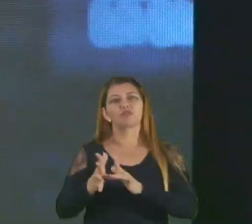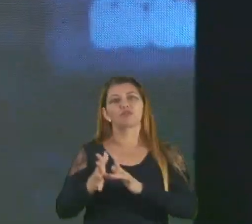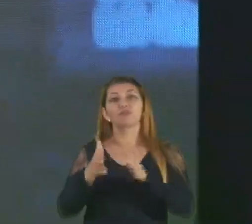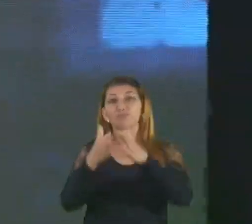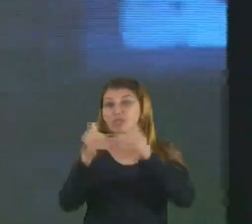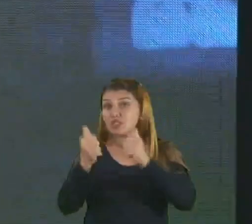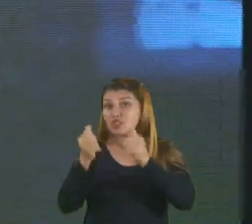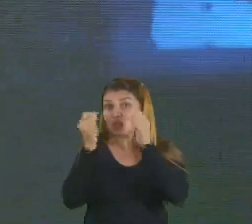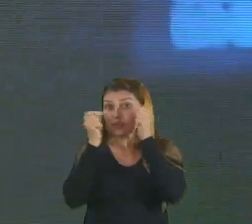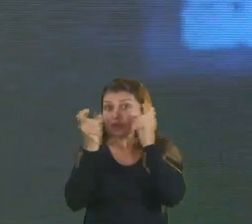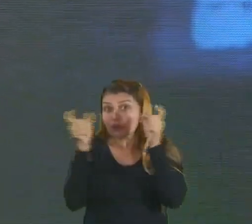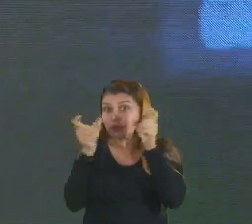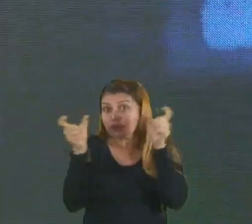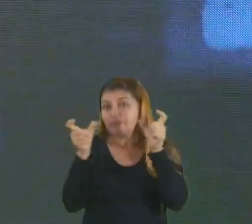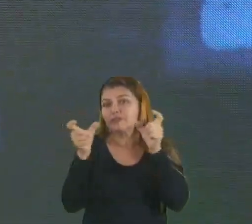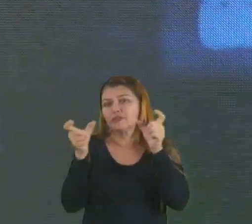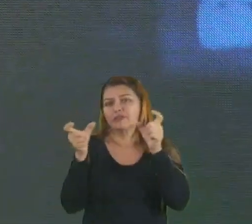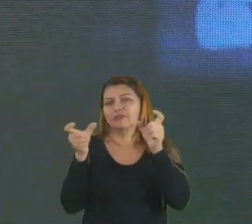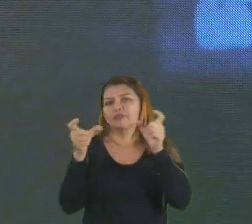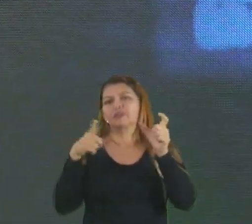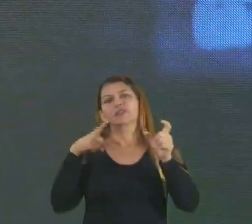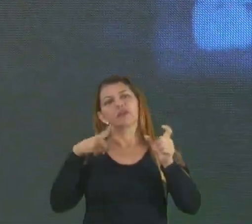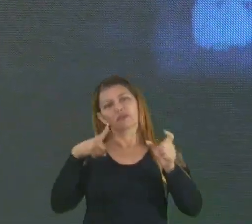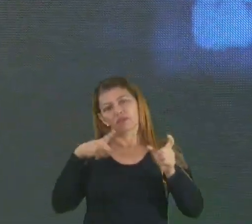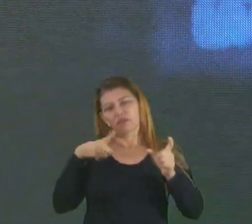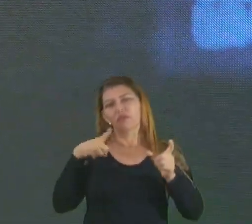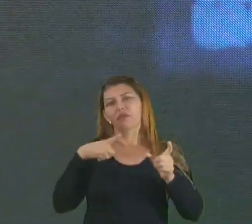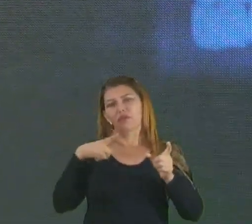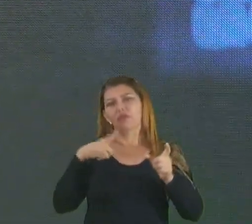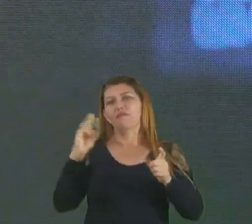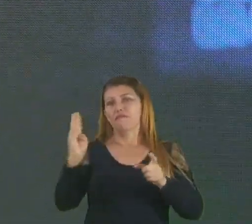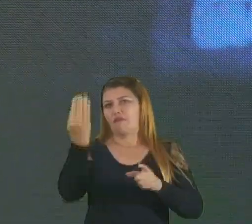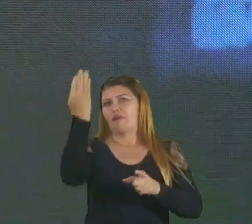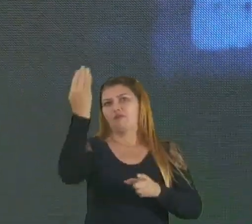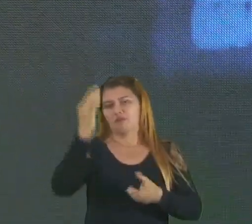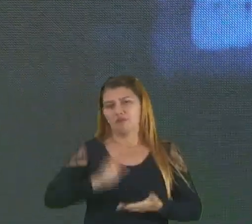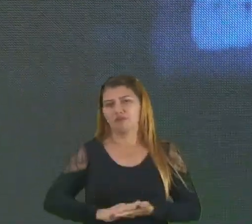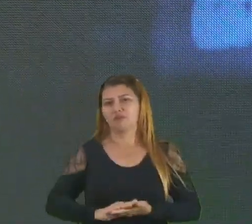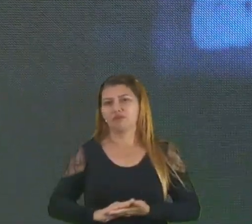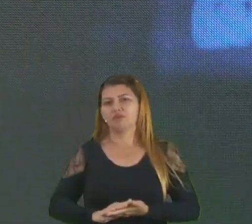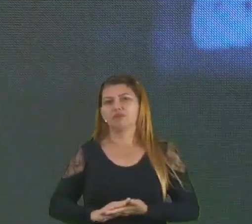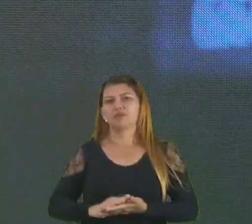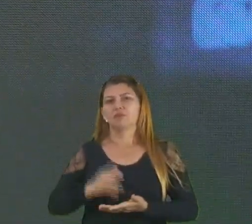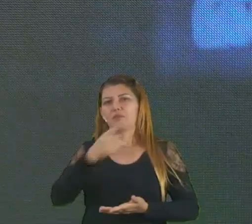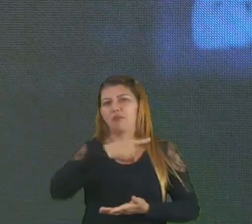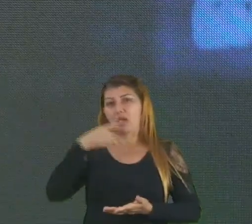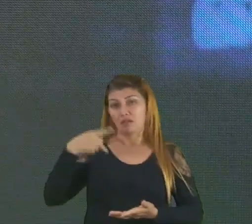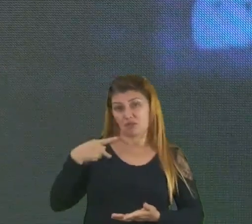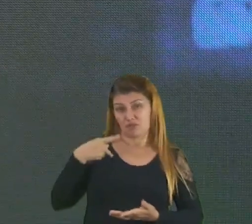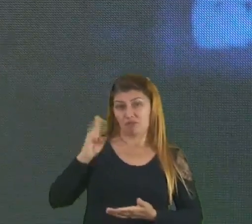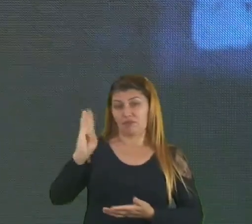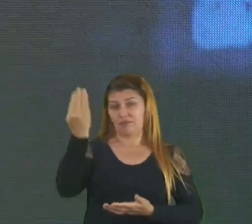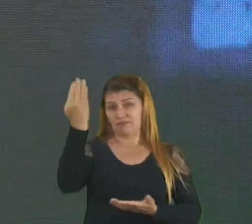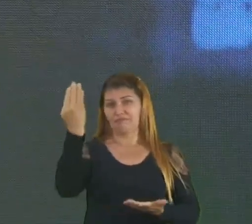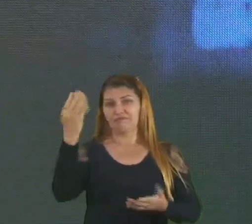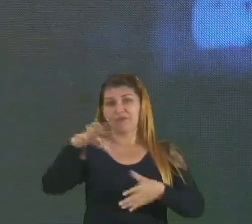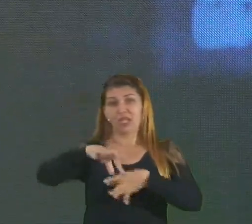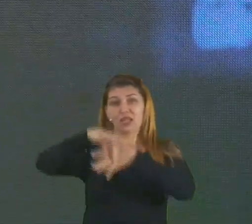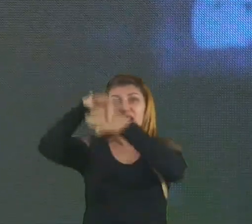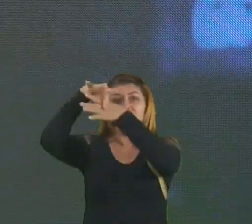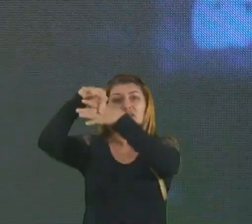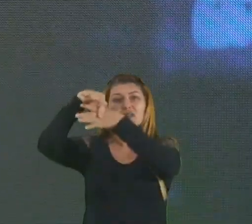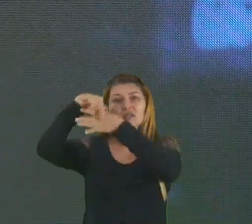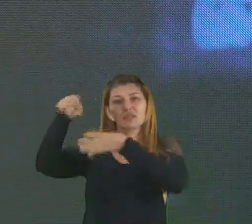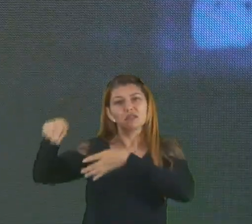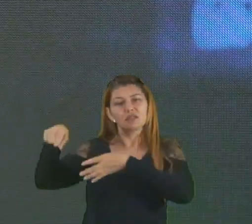alertou que nos últimos dias haveria falsos profetas, haveria falsos pastores, falsos líderes.